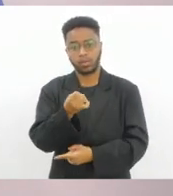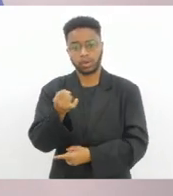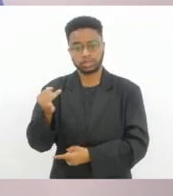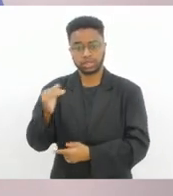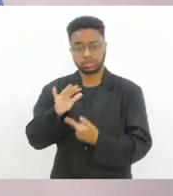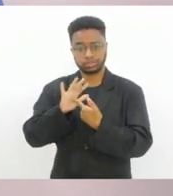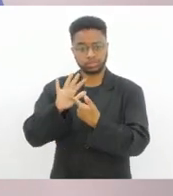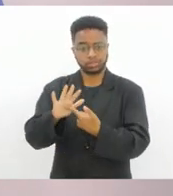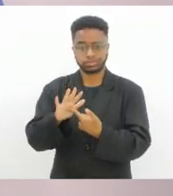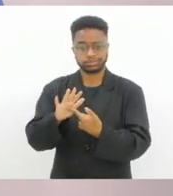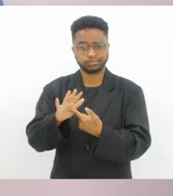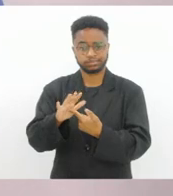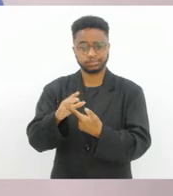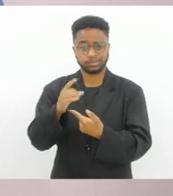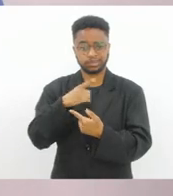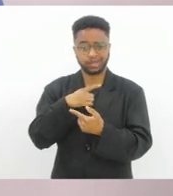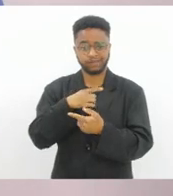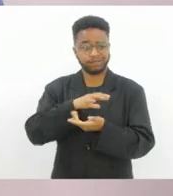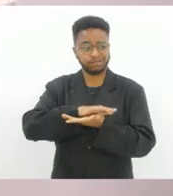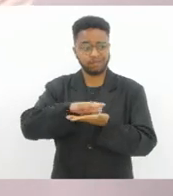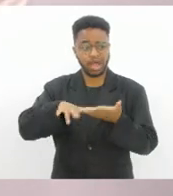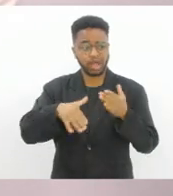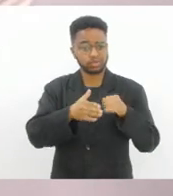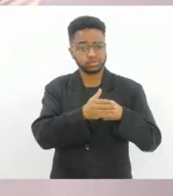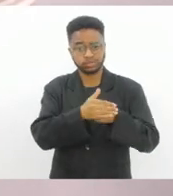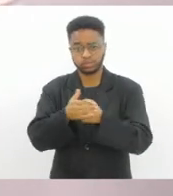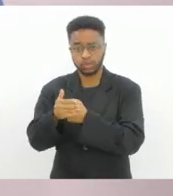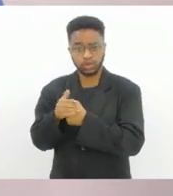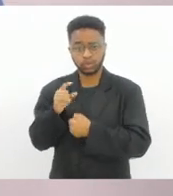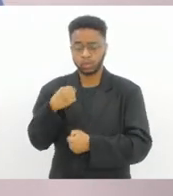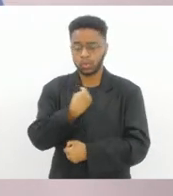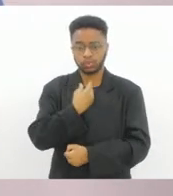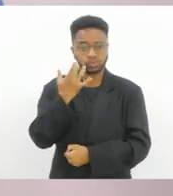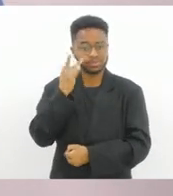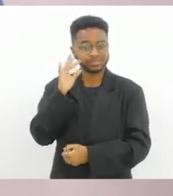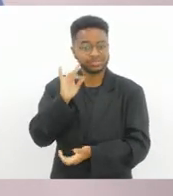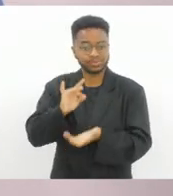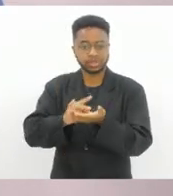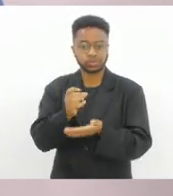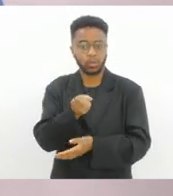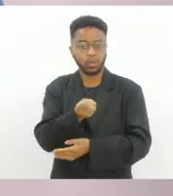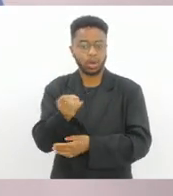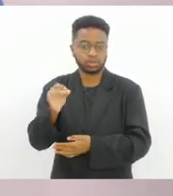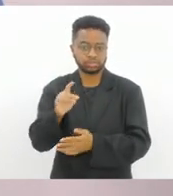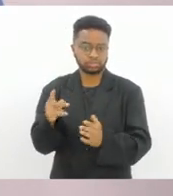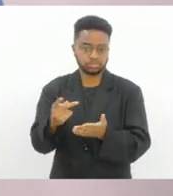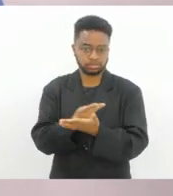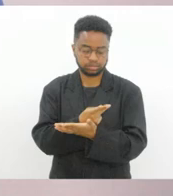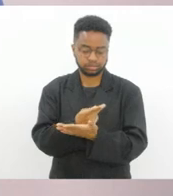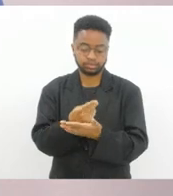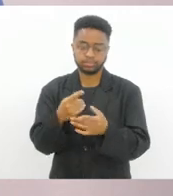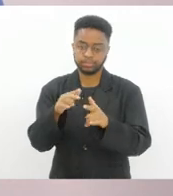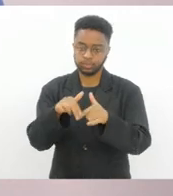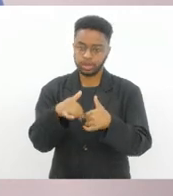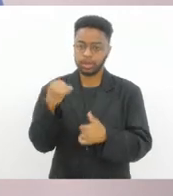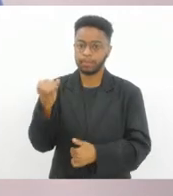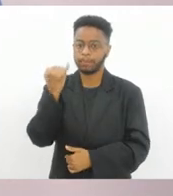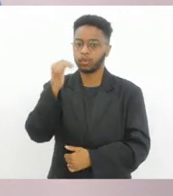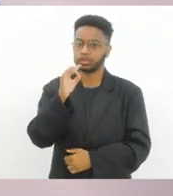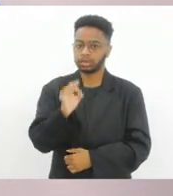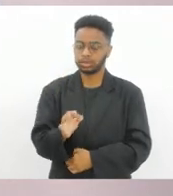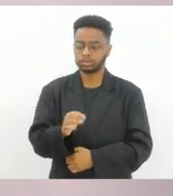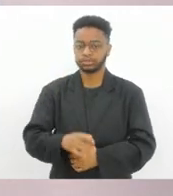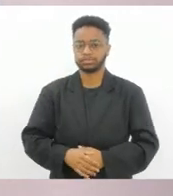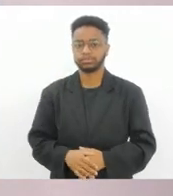extremamente subnotificado. A gente não tem o dado da realidade. Então, por isso que é importante. E aí, eu